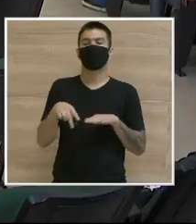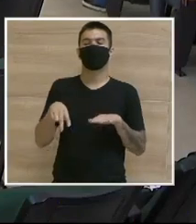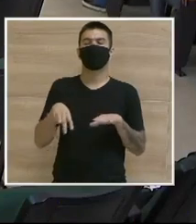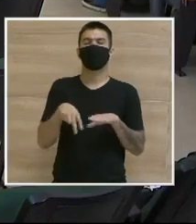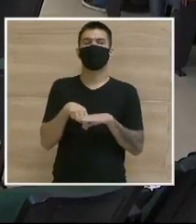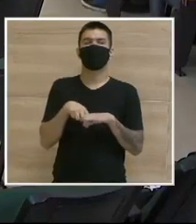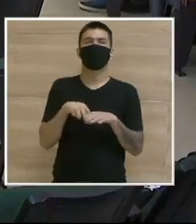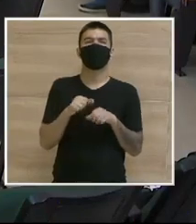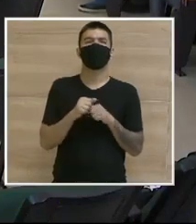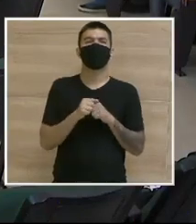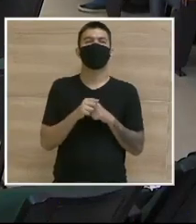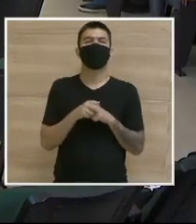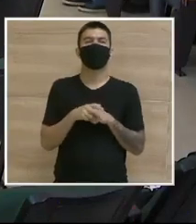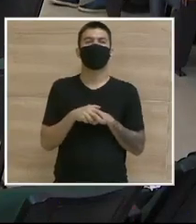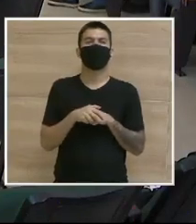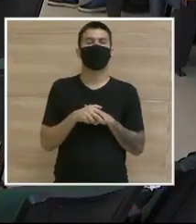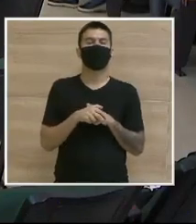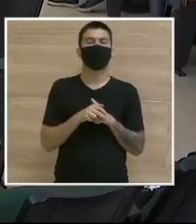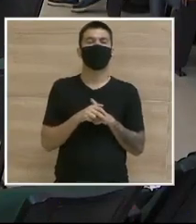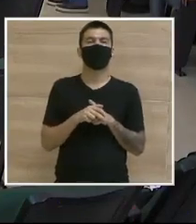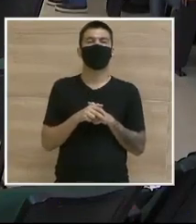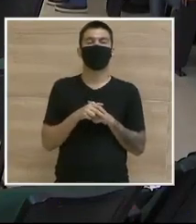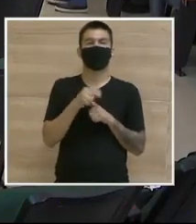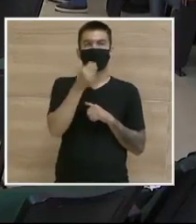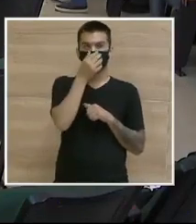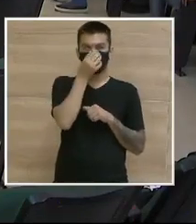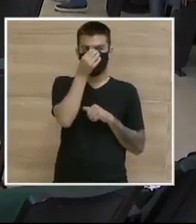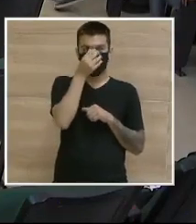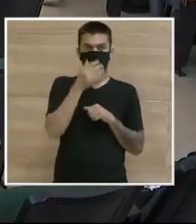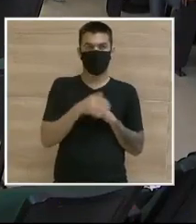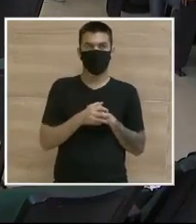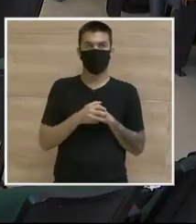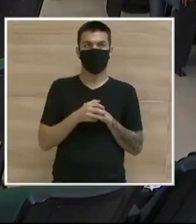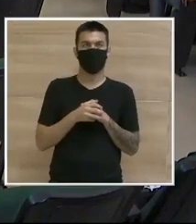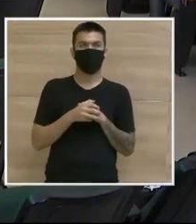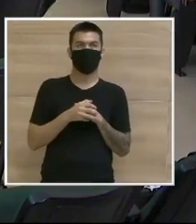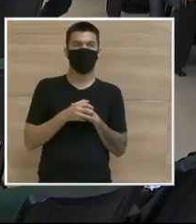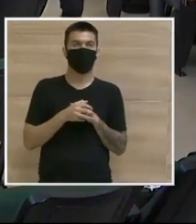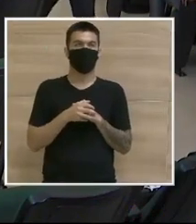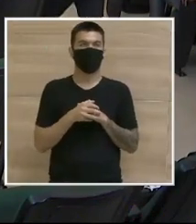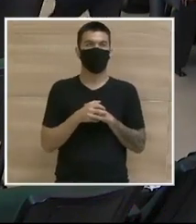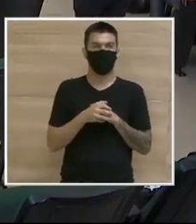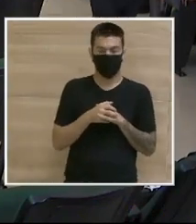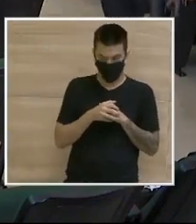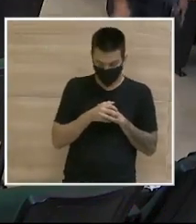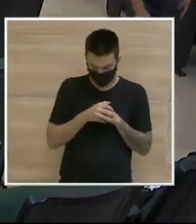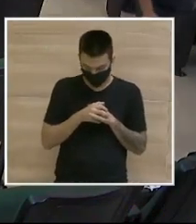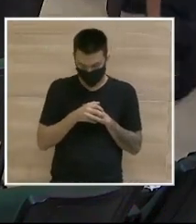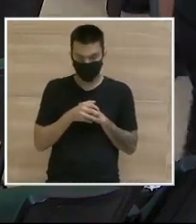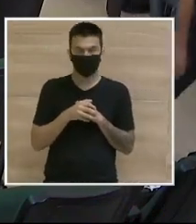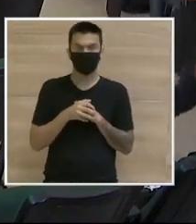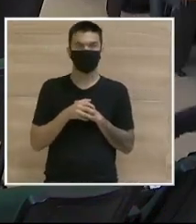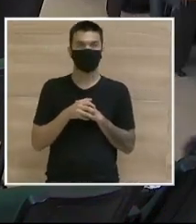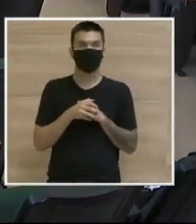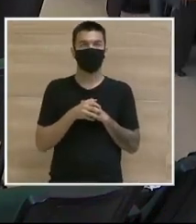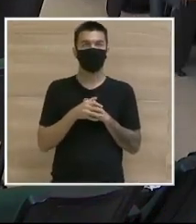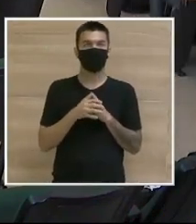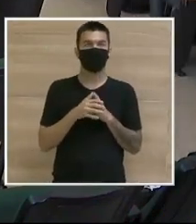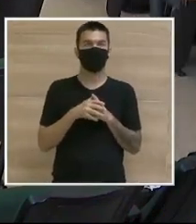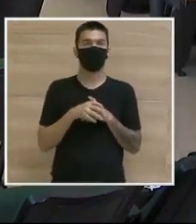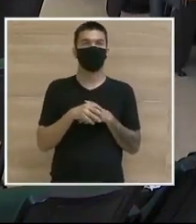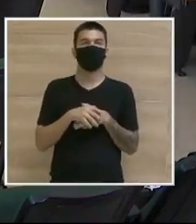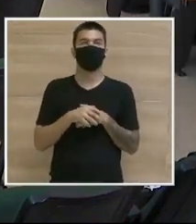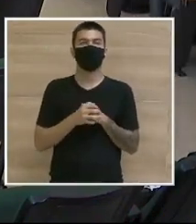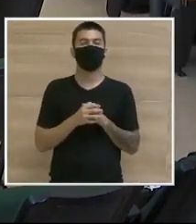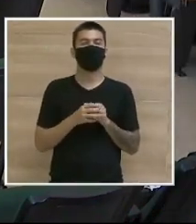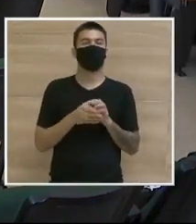Foi na sessão de ontem. A denúncia foi protocolada na Casa de Leis pela cidadã patobranquense Sueli Canse Talau. O presidente teria assumido a